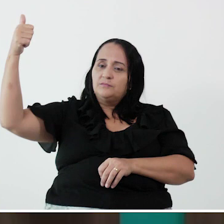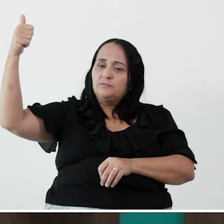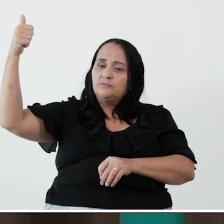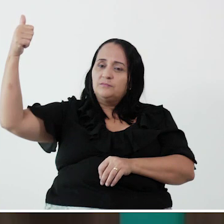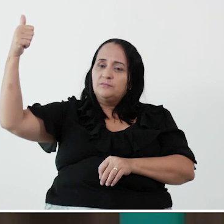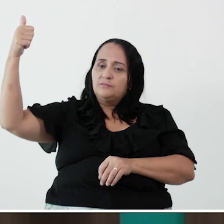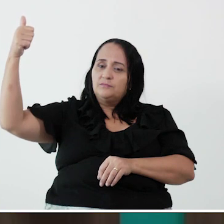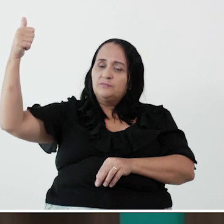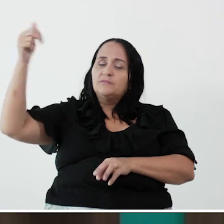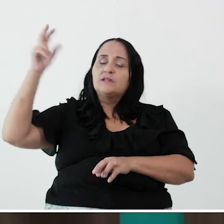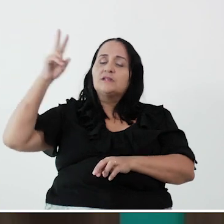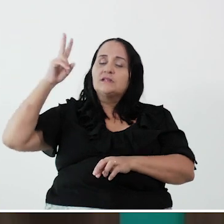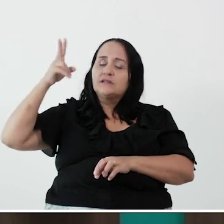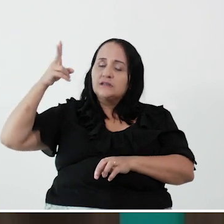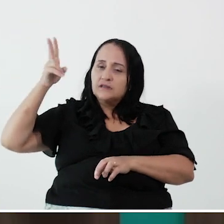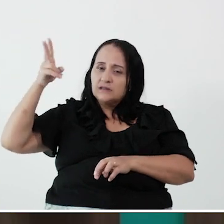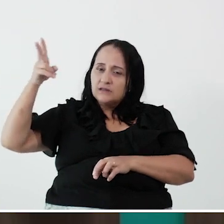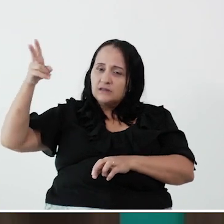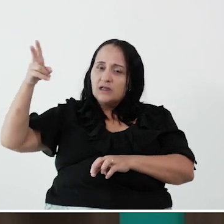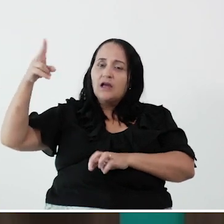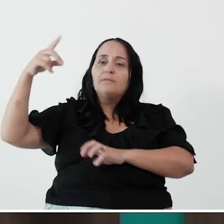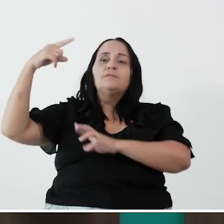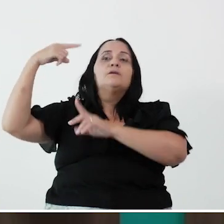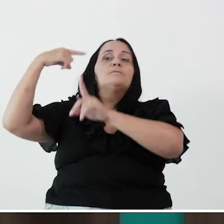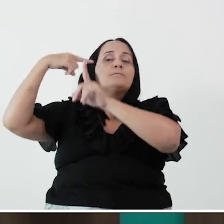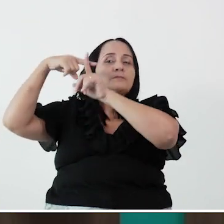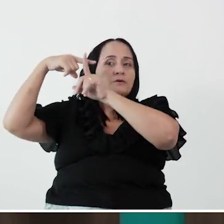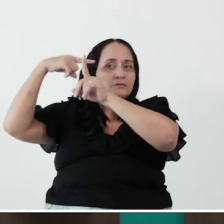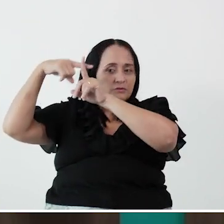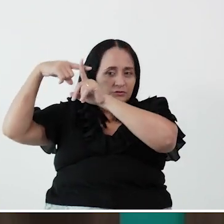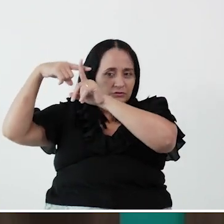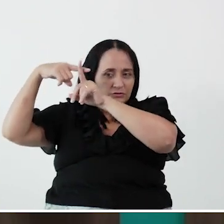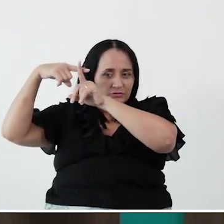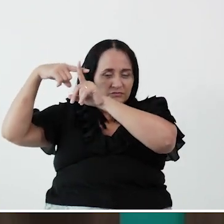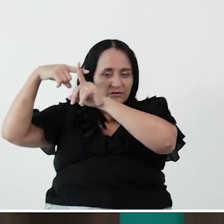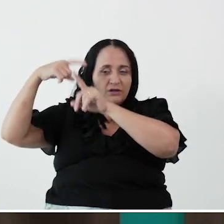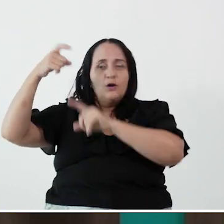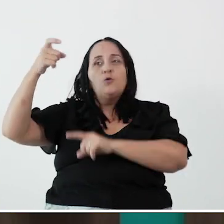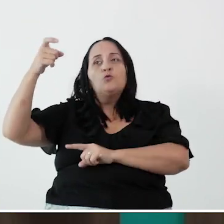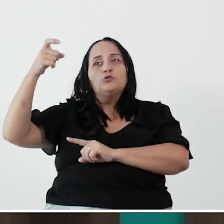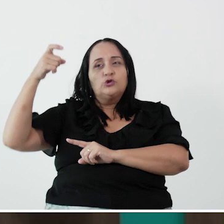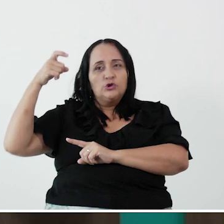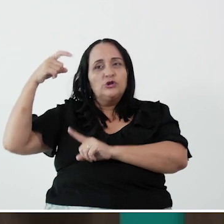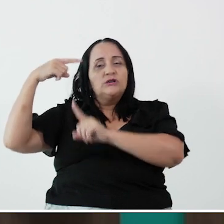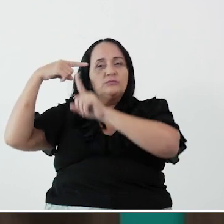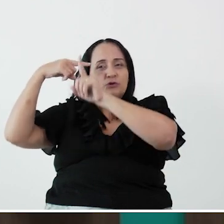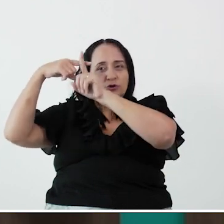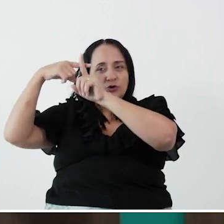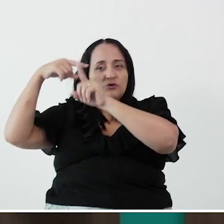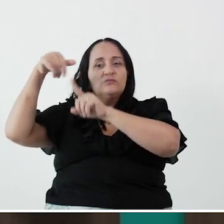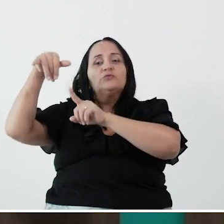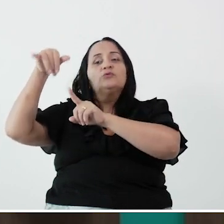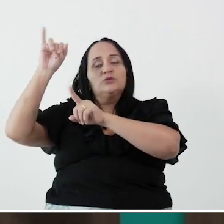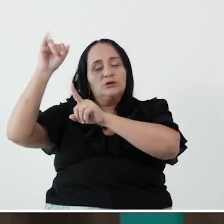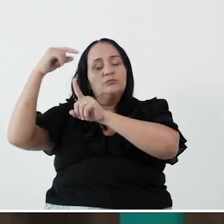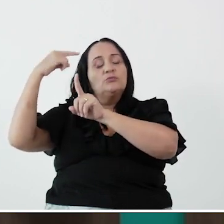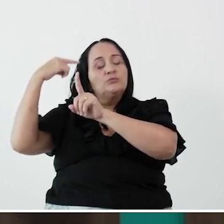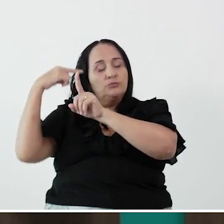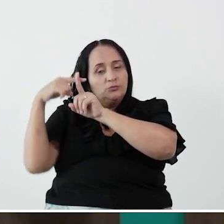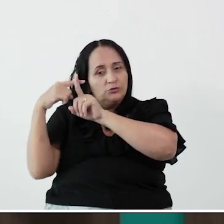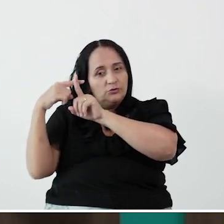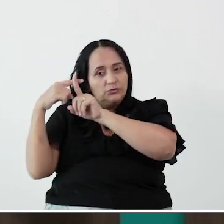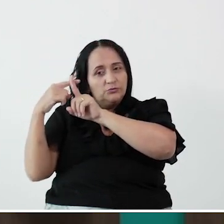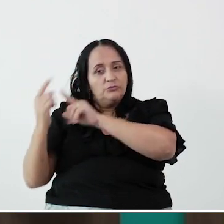o ponto tem sempre as coordenadas positivas. O x do ponto é positivo, o y do ponto também